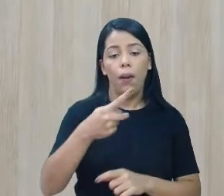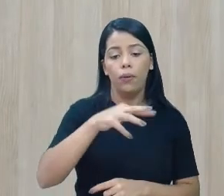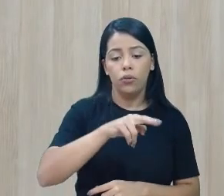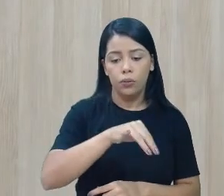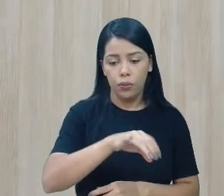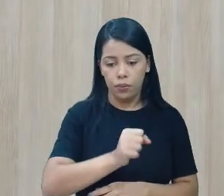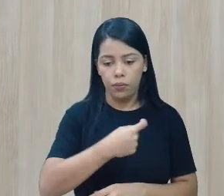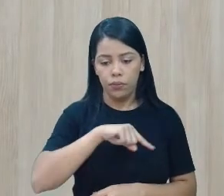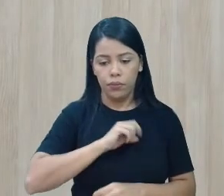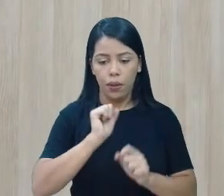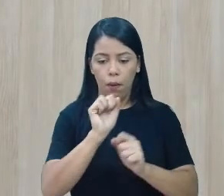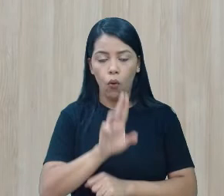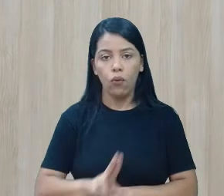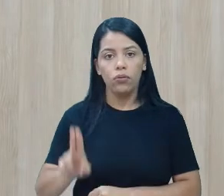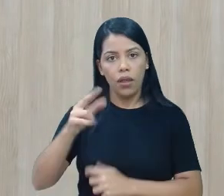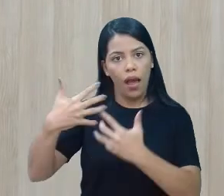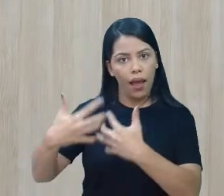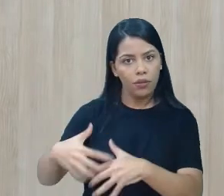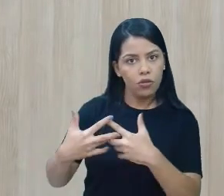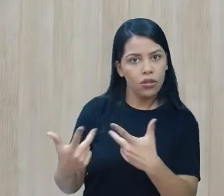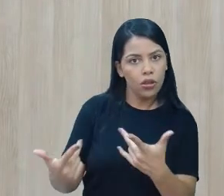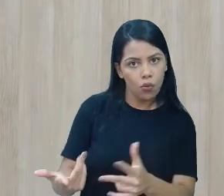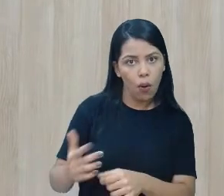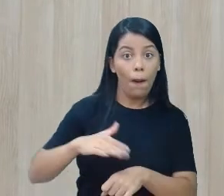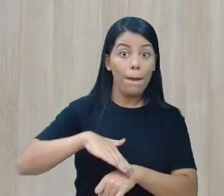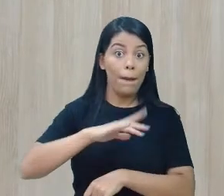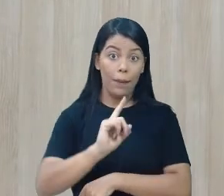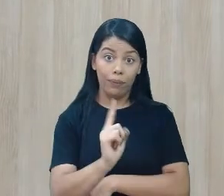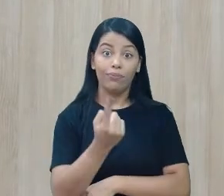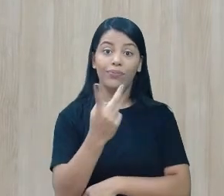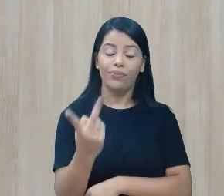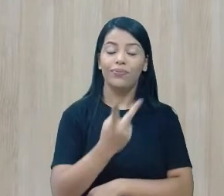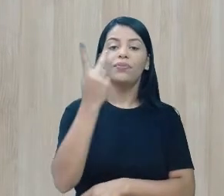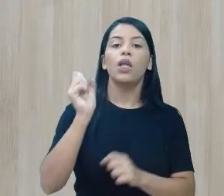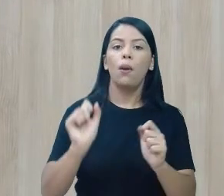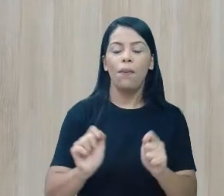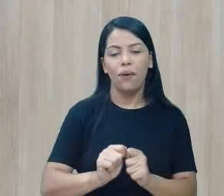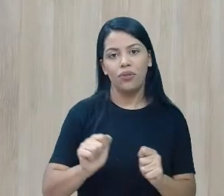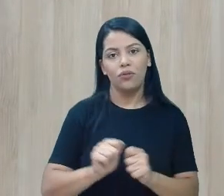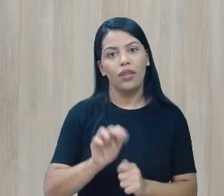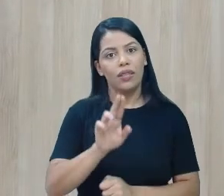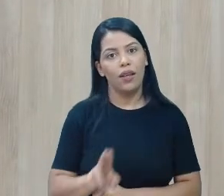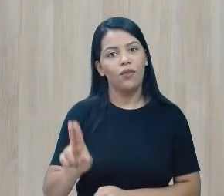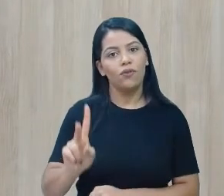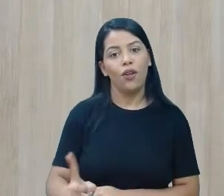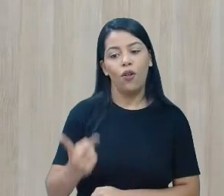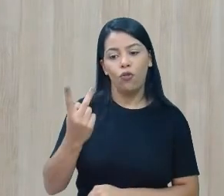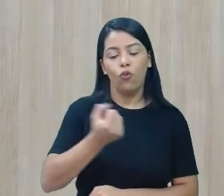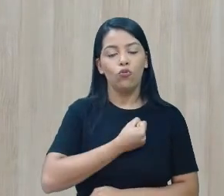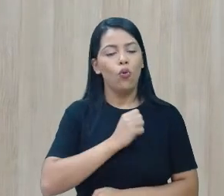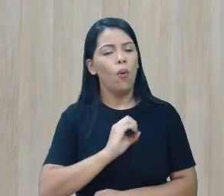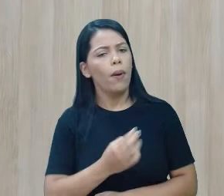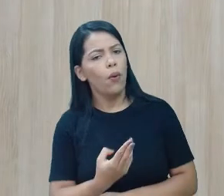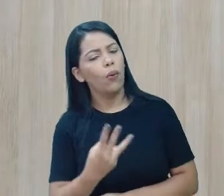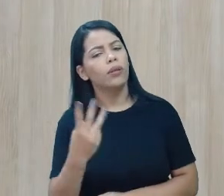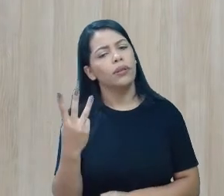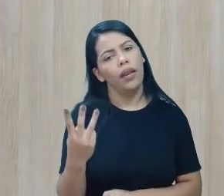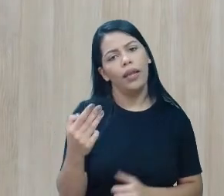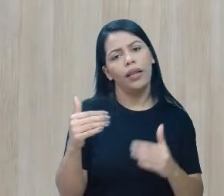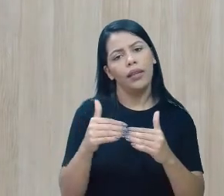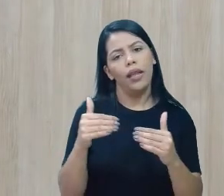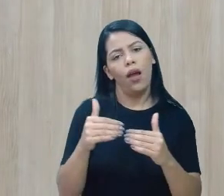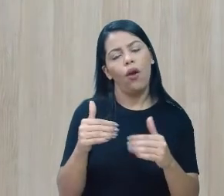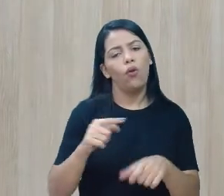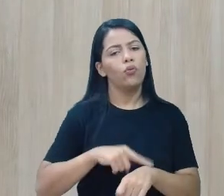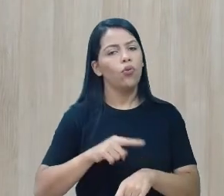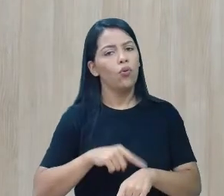mesmo raciocínio, só que para mais de um valor. Eu posso fazer com 2 números, com 3 números. De acordo com o tempinho da